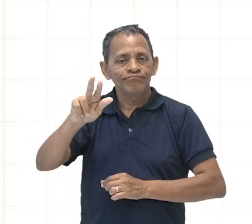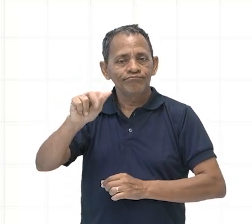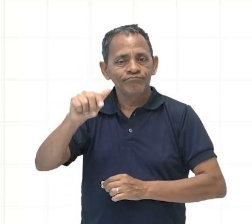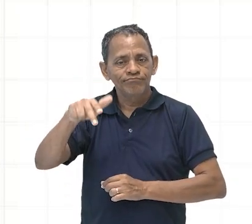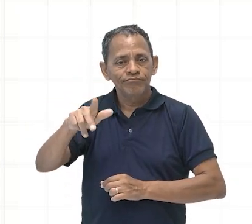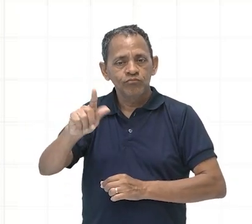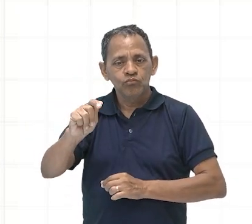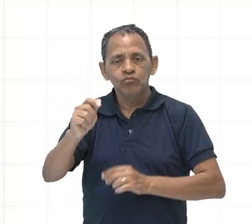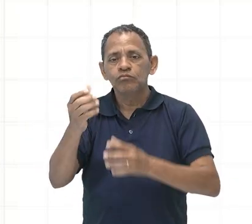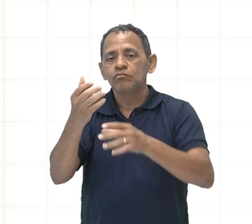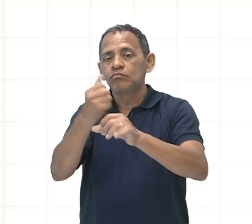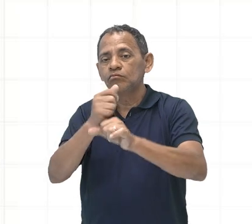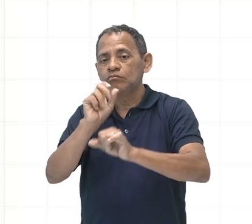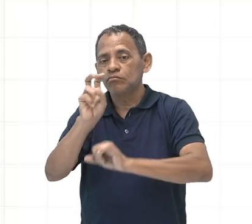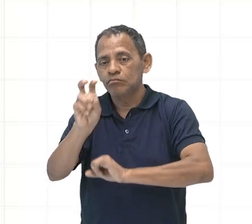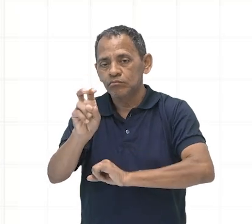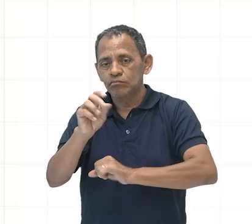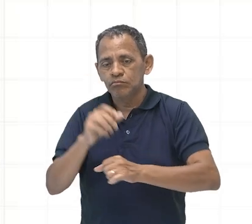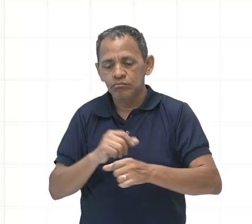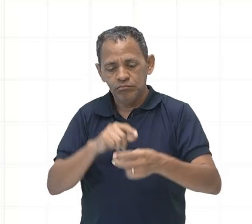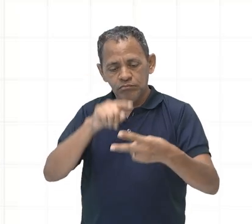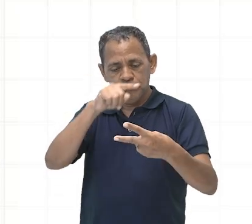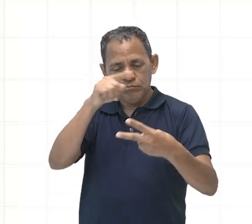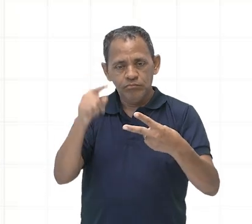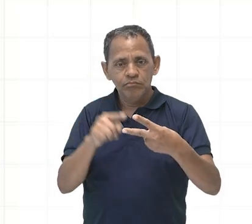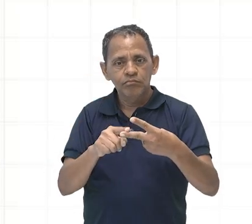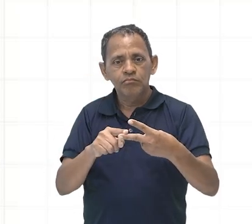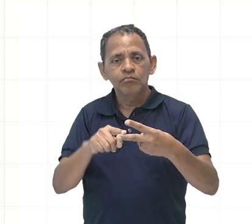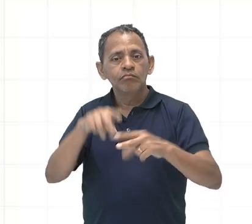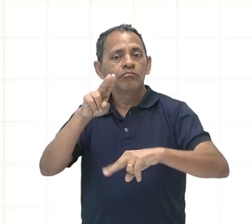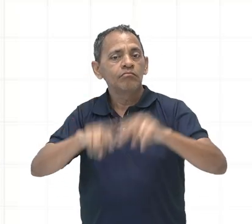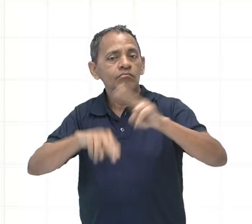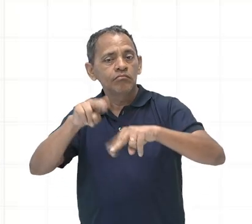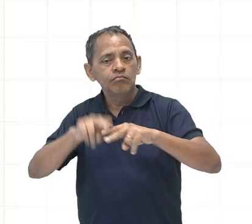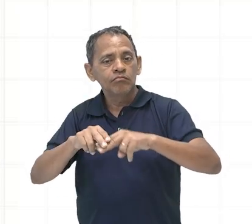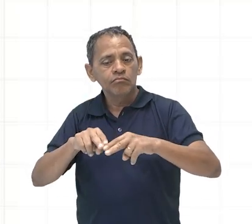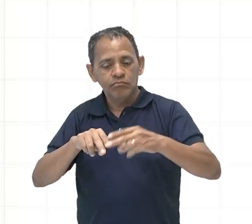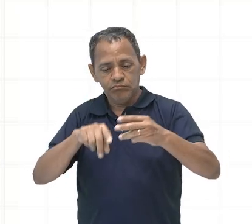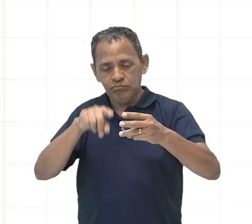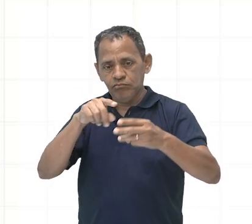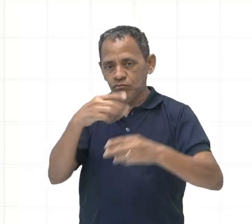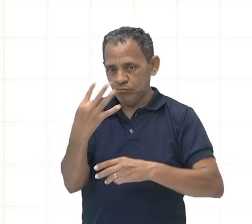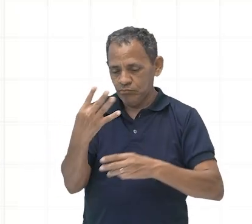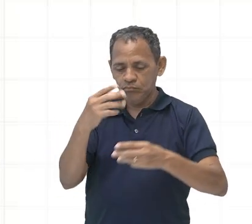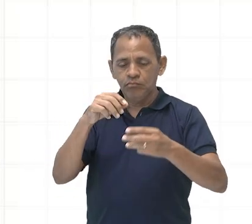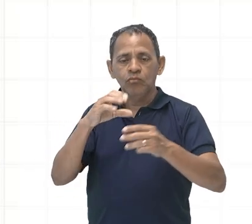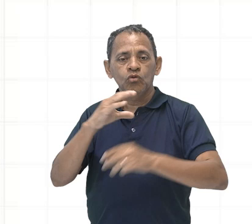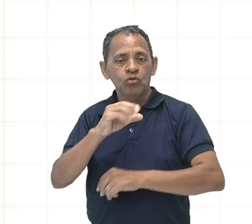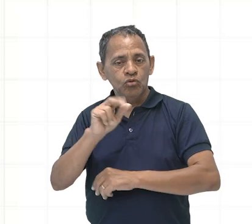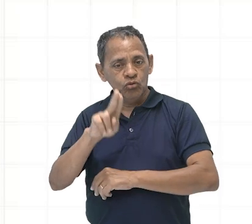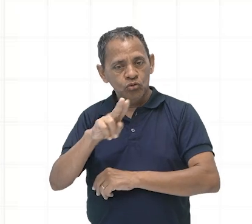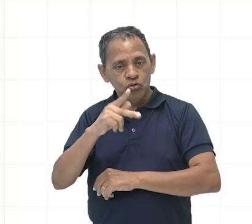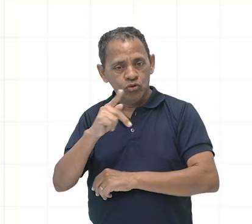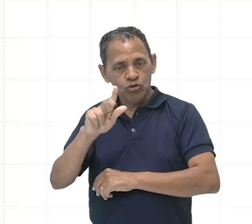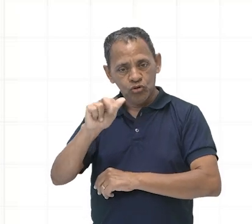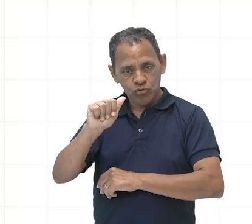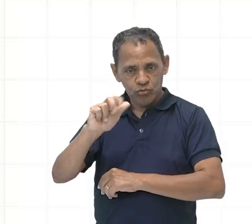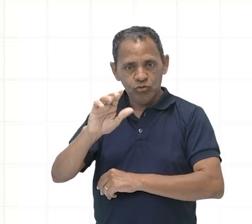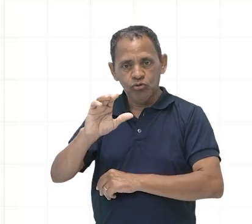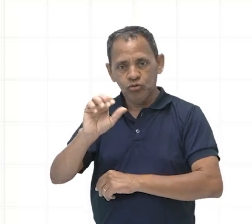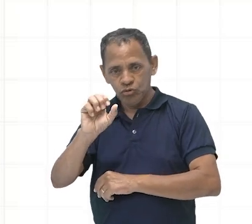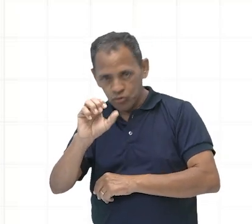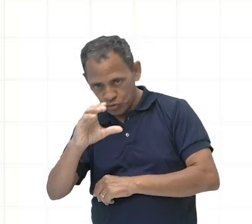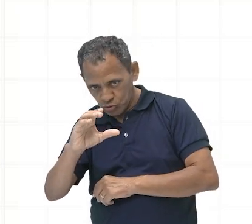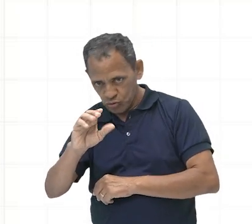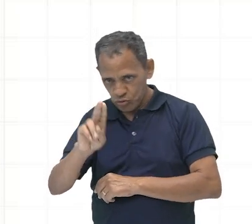5. Quantos de chocolate? 4. Quantos de cupuaçu? 8. Quantos